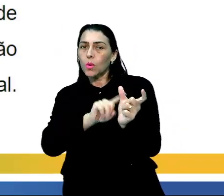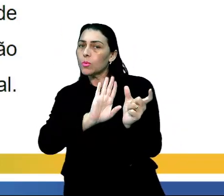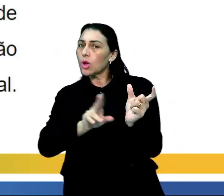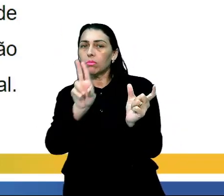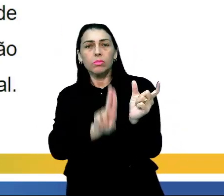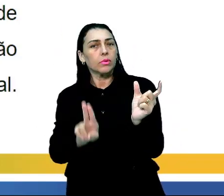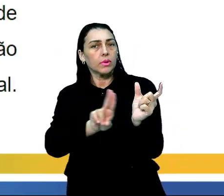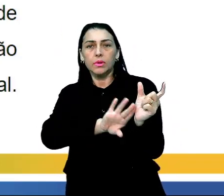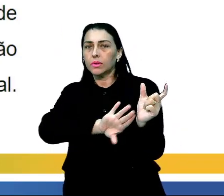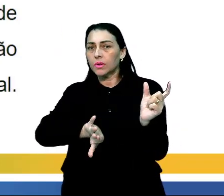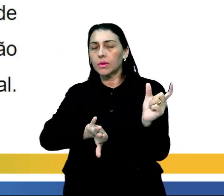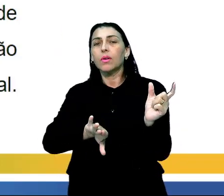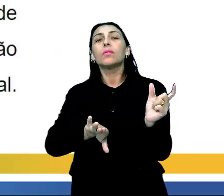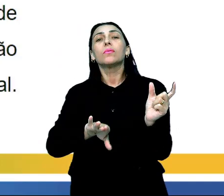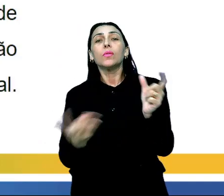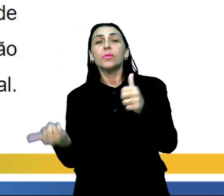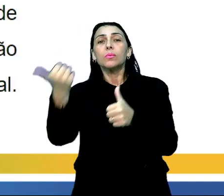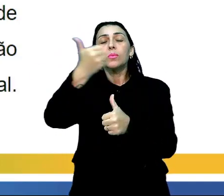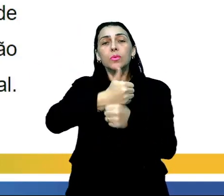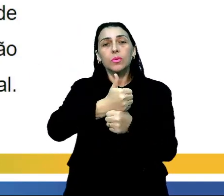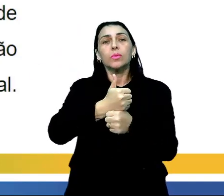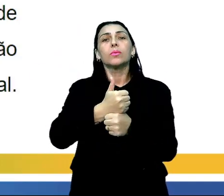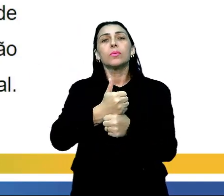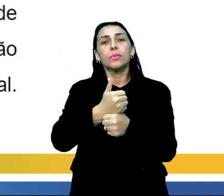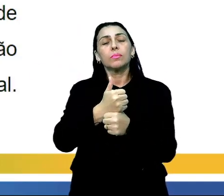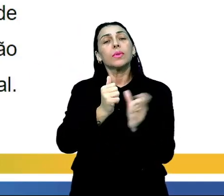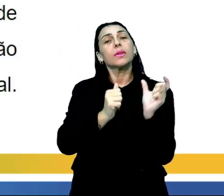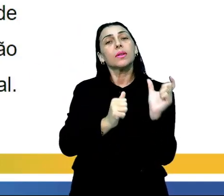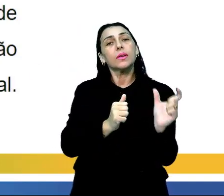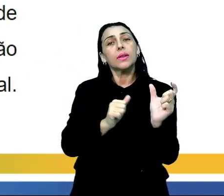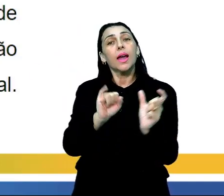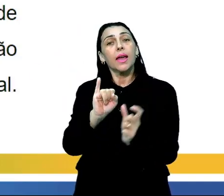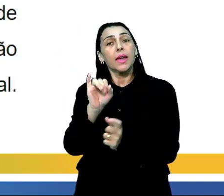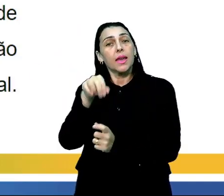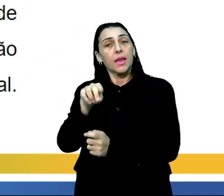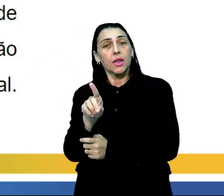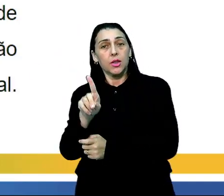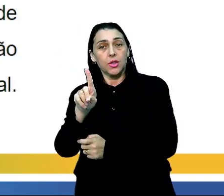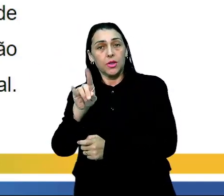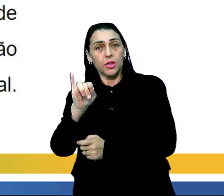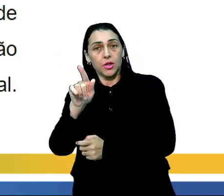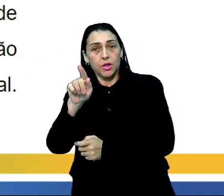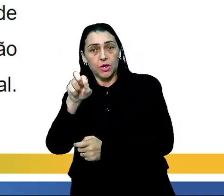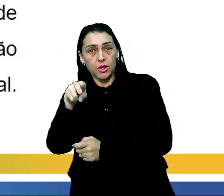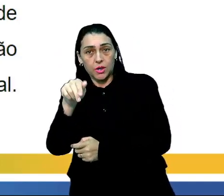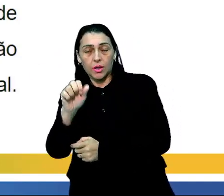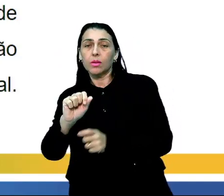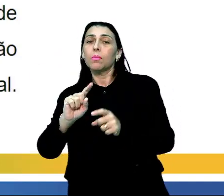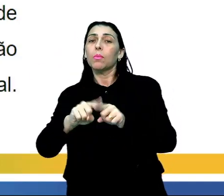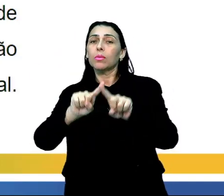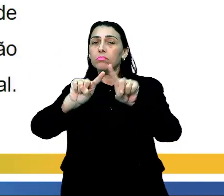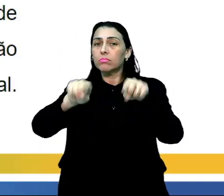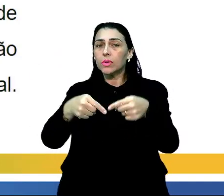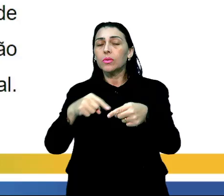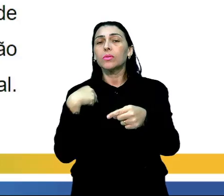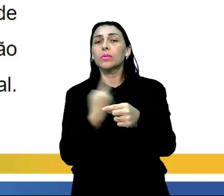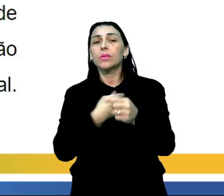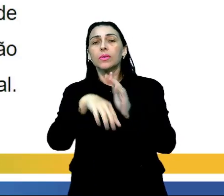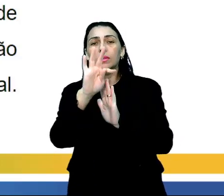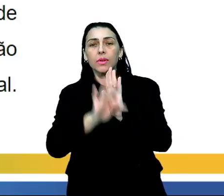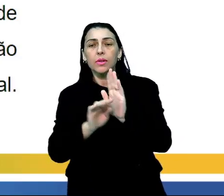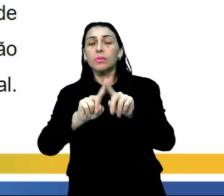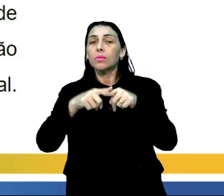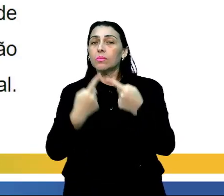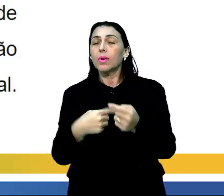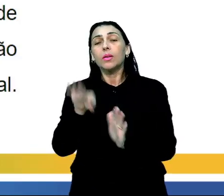mais utilizada e ela foi substituída pela expressão indígenas. Por isso que ela está entre parênteses no nosso texto. Mas